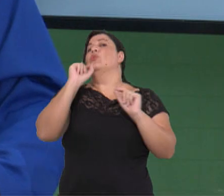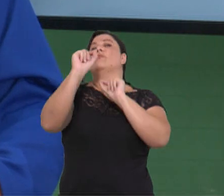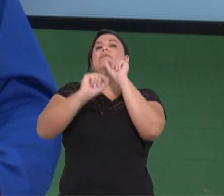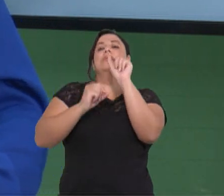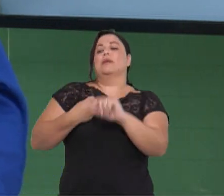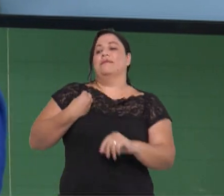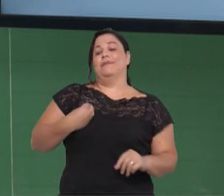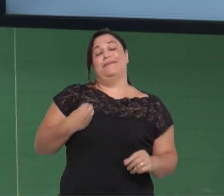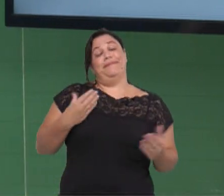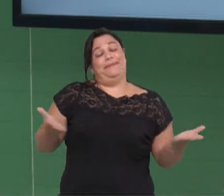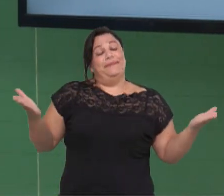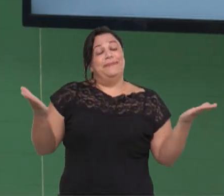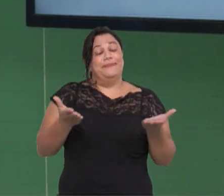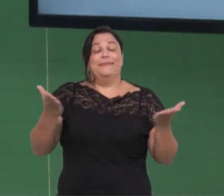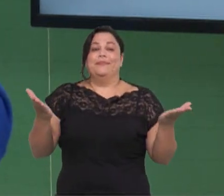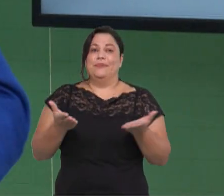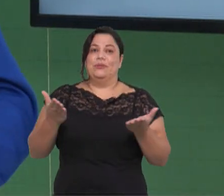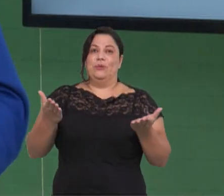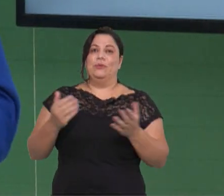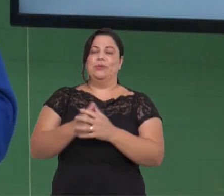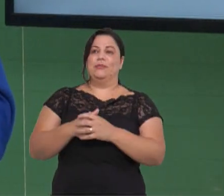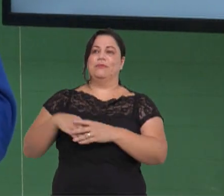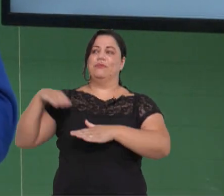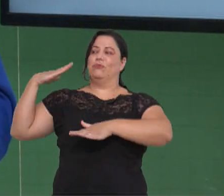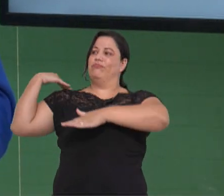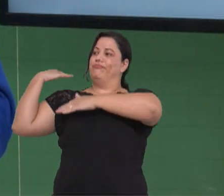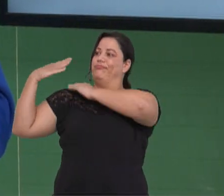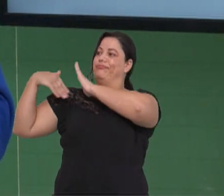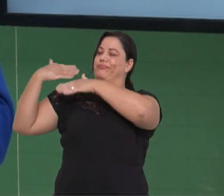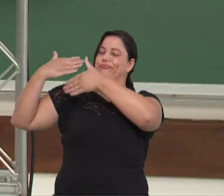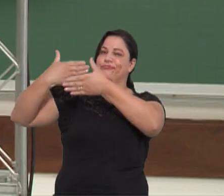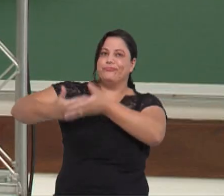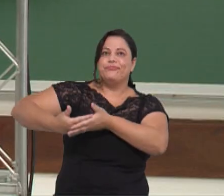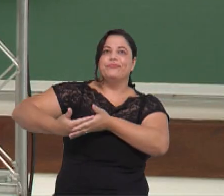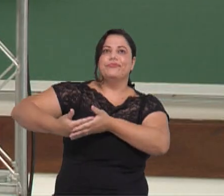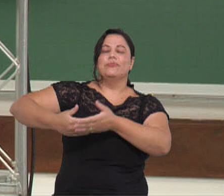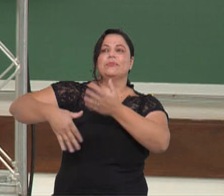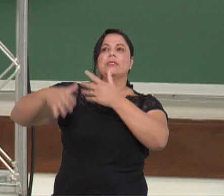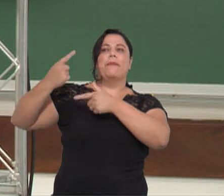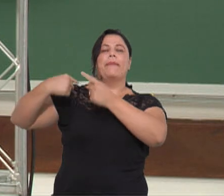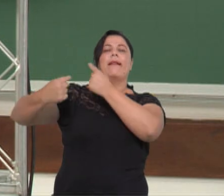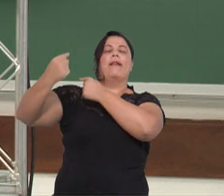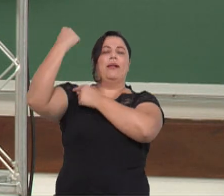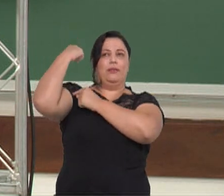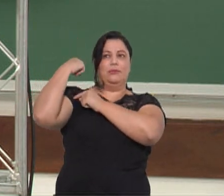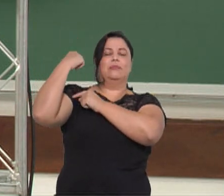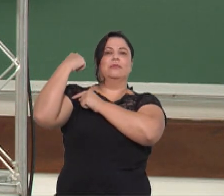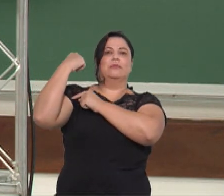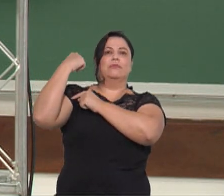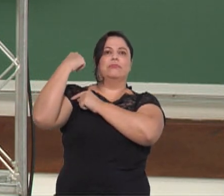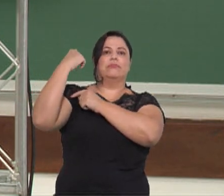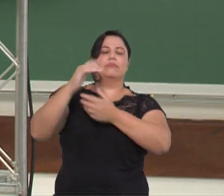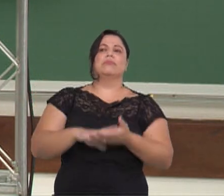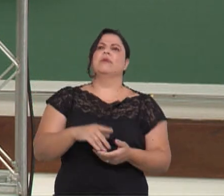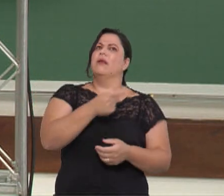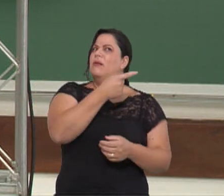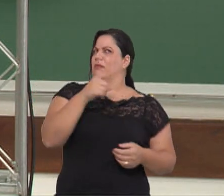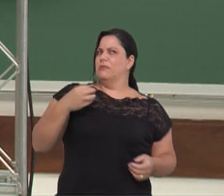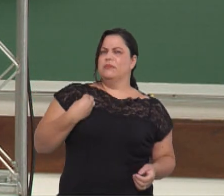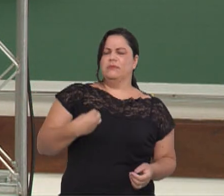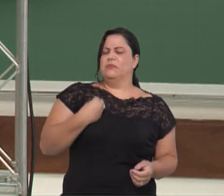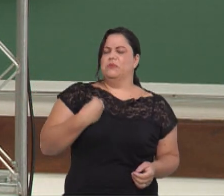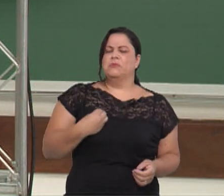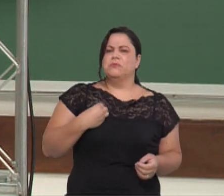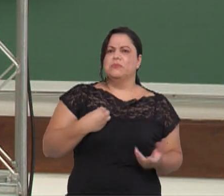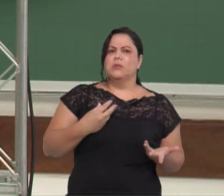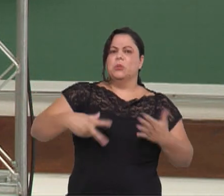base nesta herança que nós recebemos. Nós não podemos viver em um Estado nacional, em